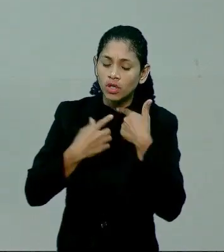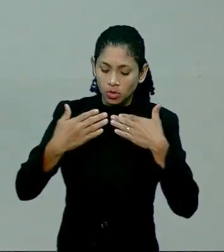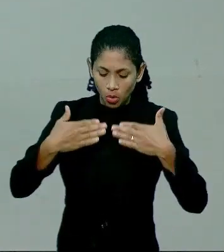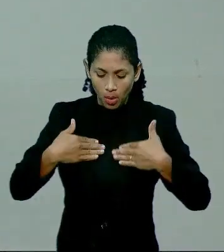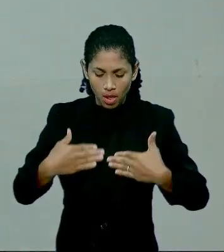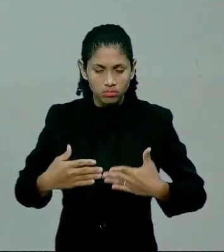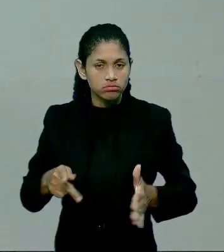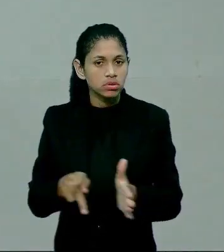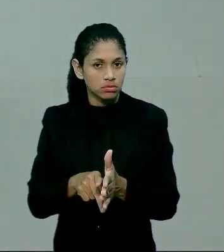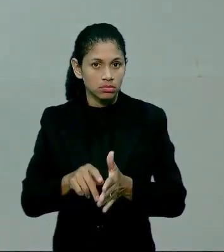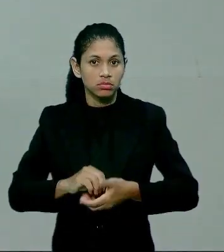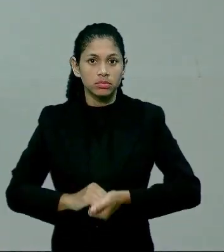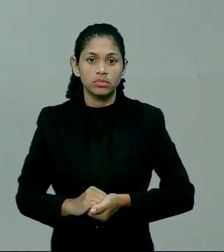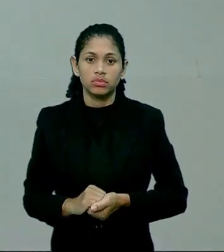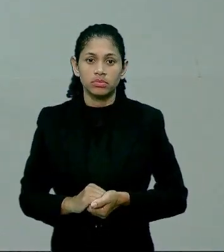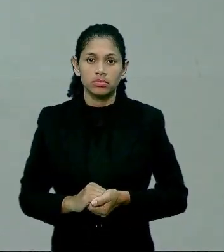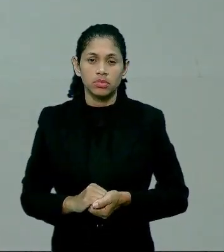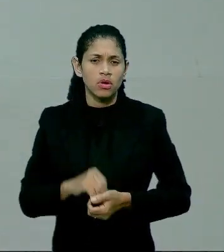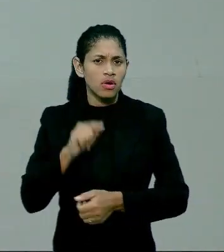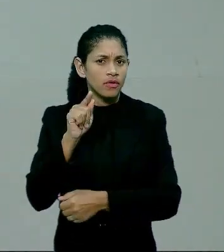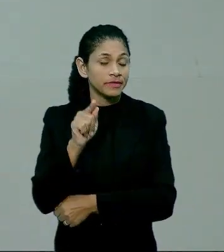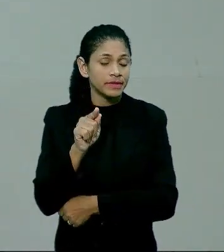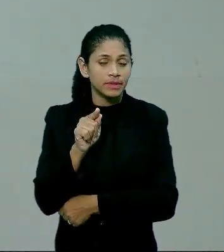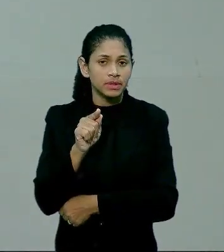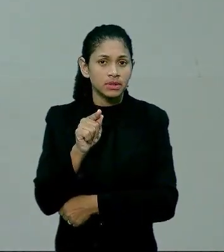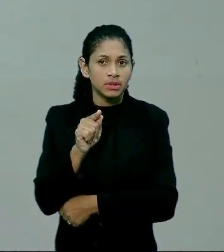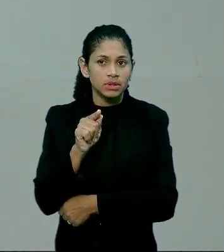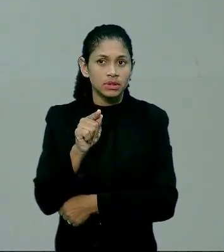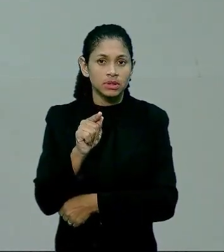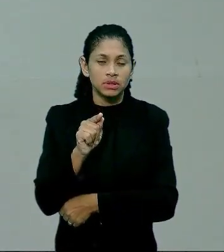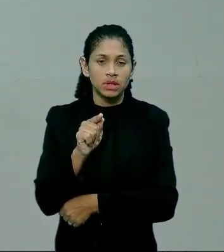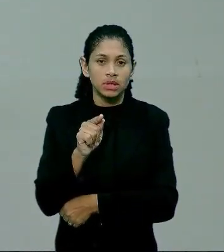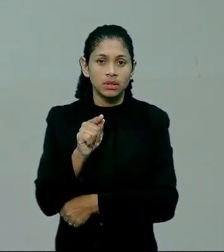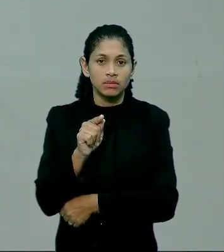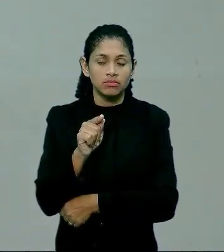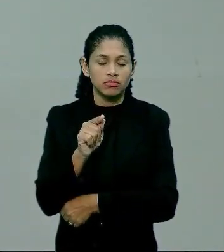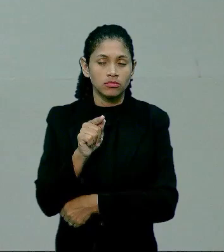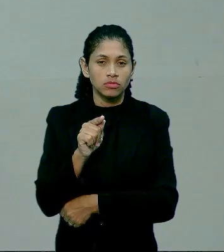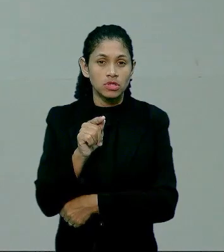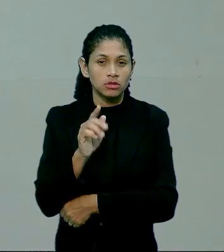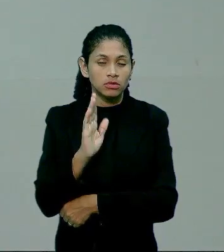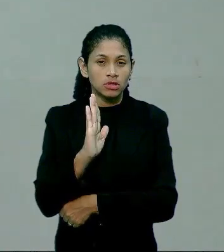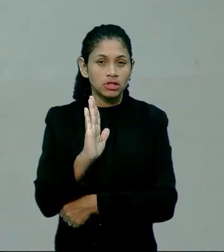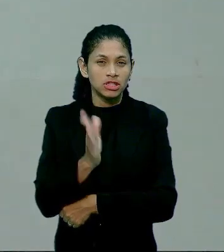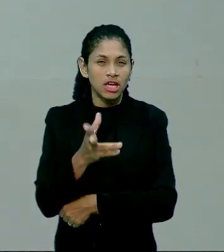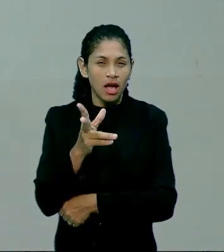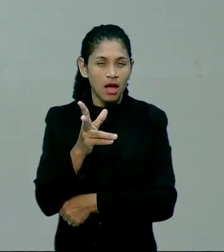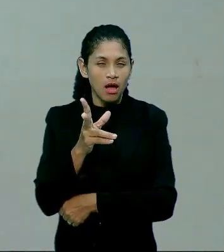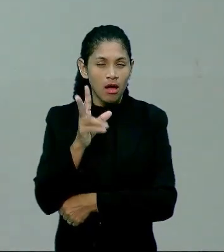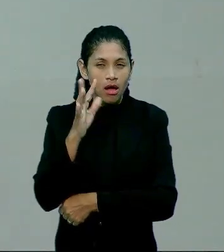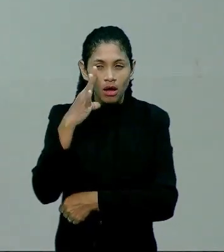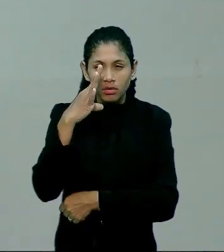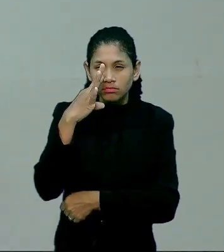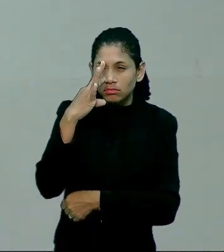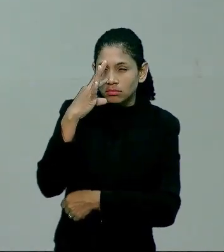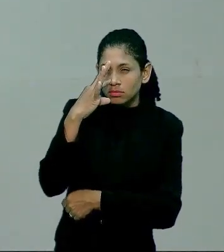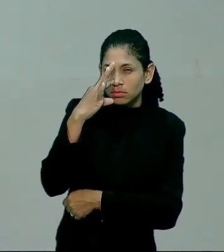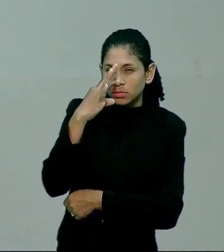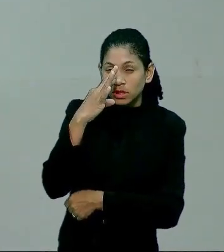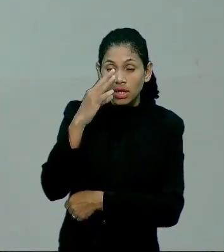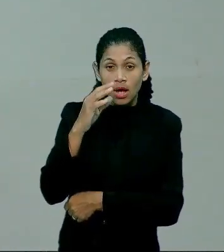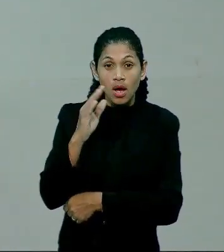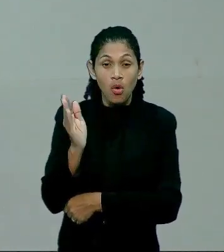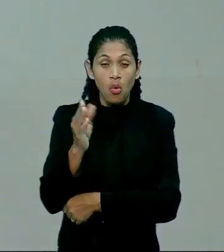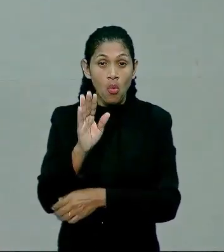Você já deve ter... Não é brasileiro, aqui é uma correlação nacional. Mas você já assistiu As Branquelas? Eu sou a Tina, a